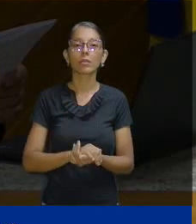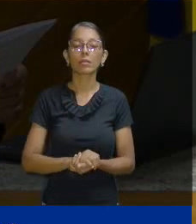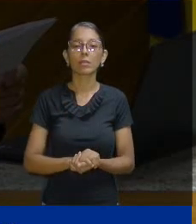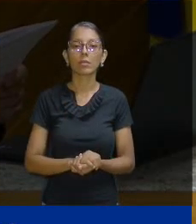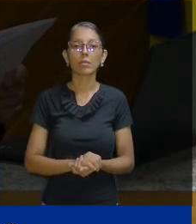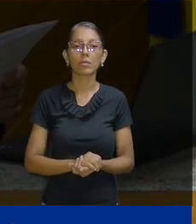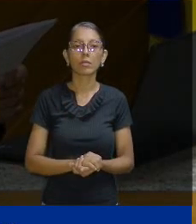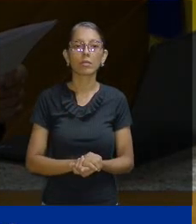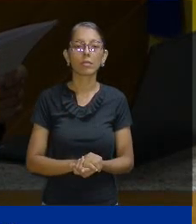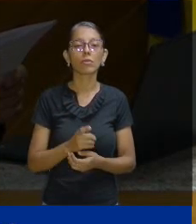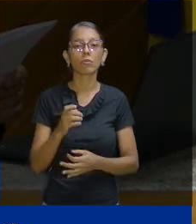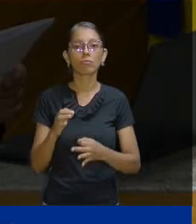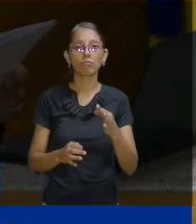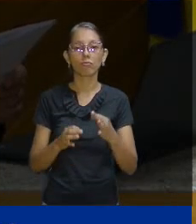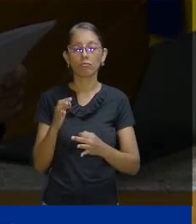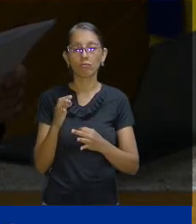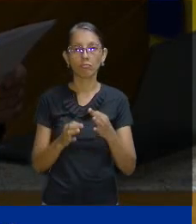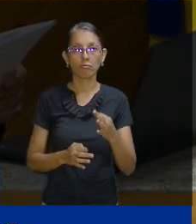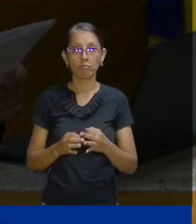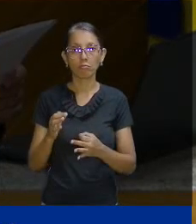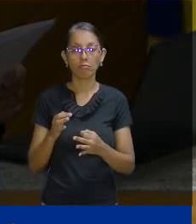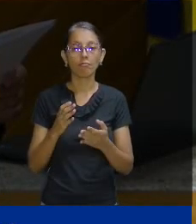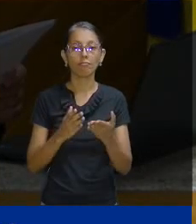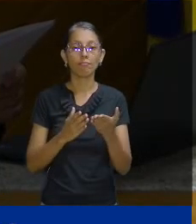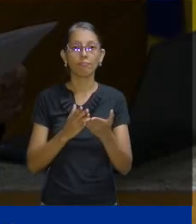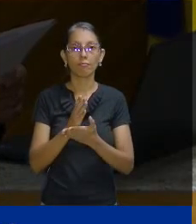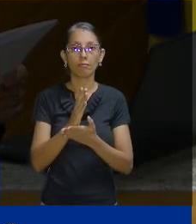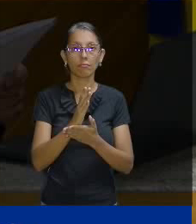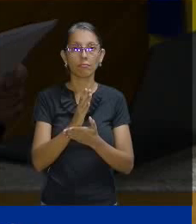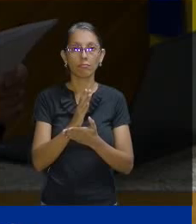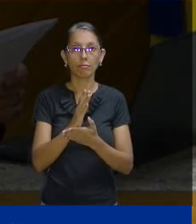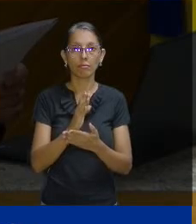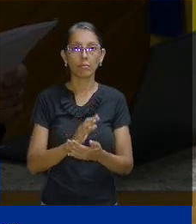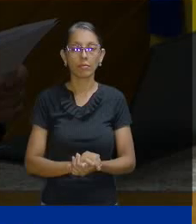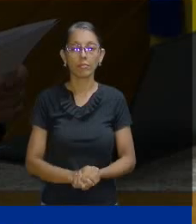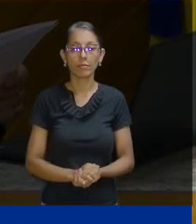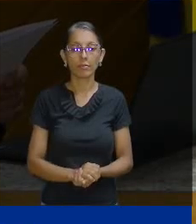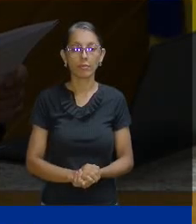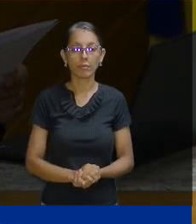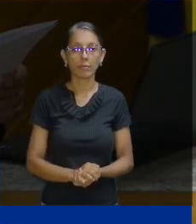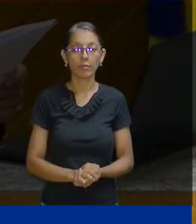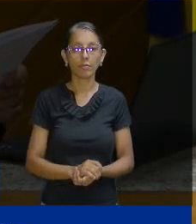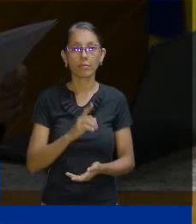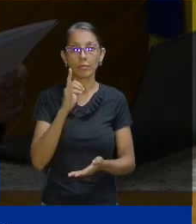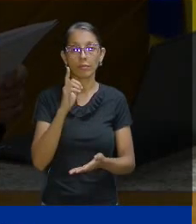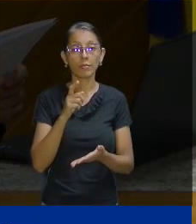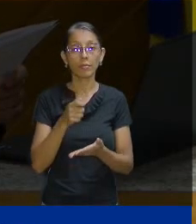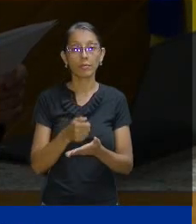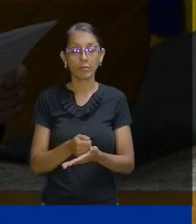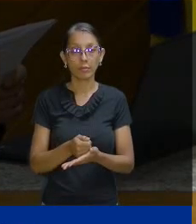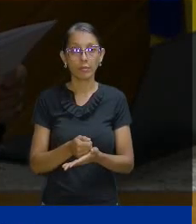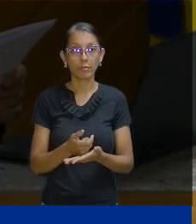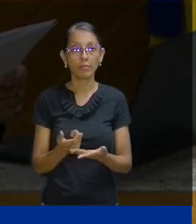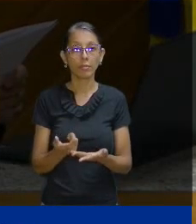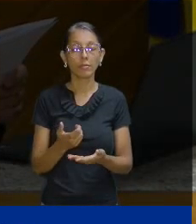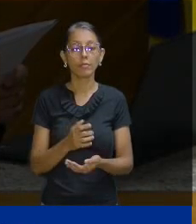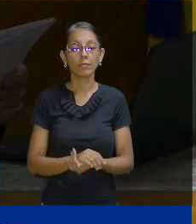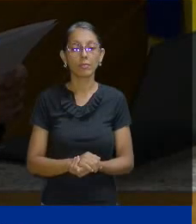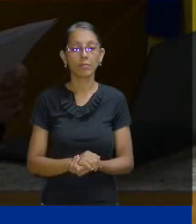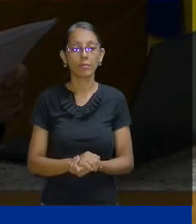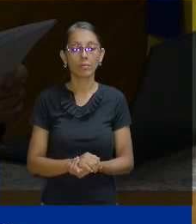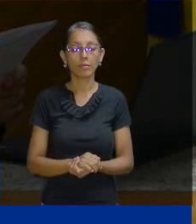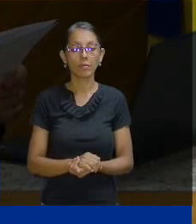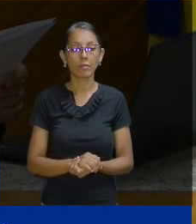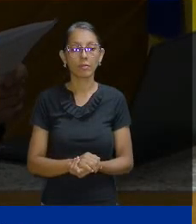ações e, no mérito, julgou-as procedentes, vencido o juiz Rivaldo Valente, que